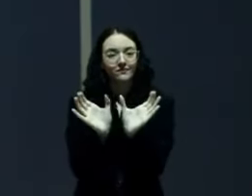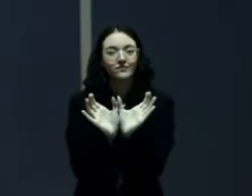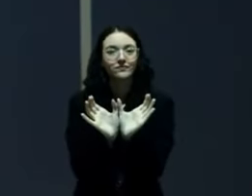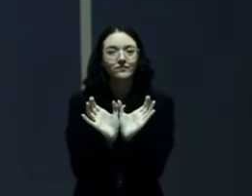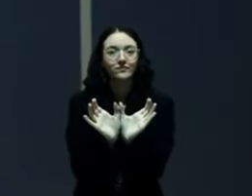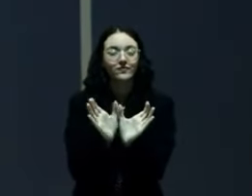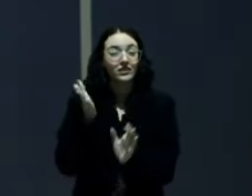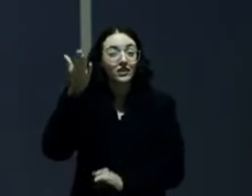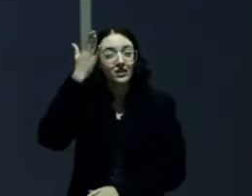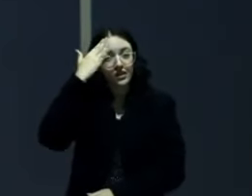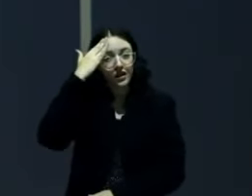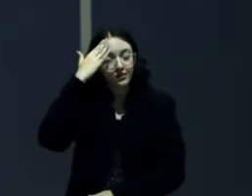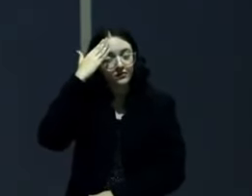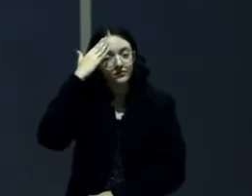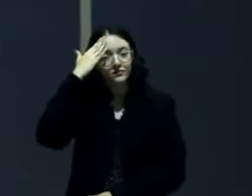Saiba de uma coisa: